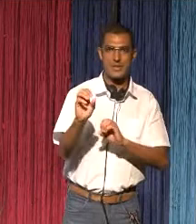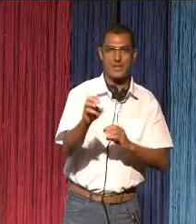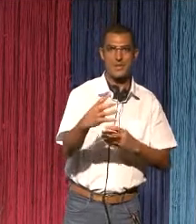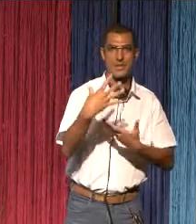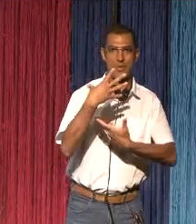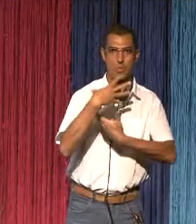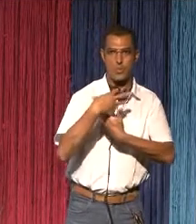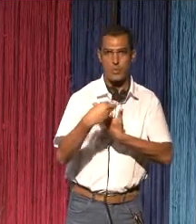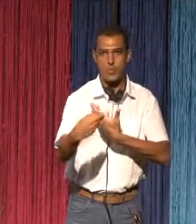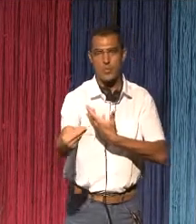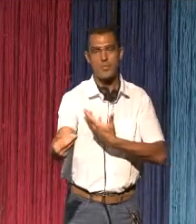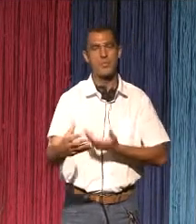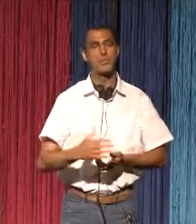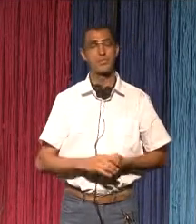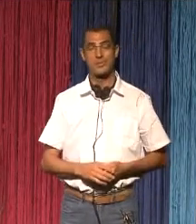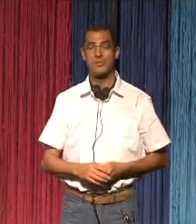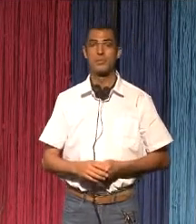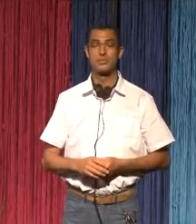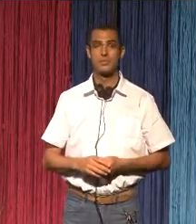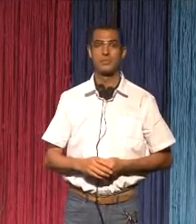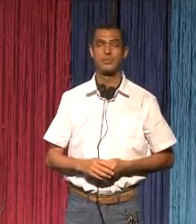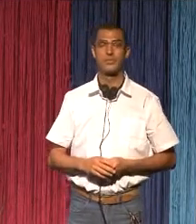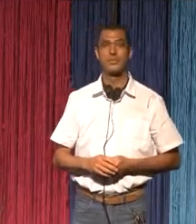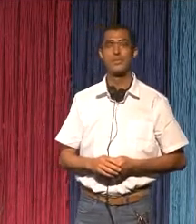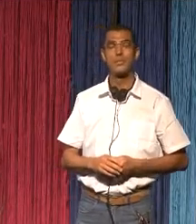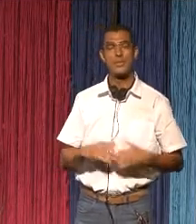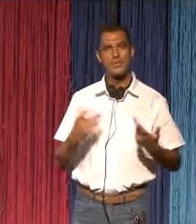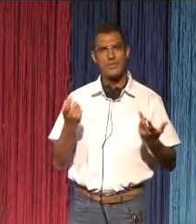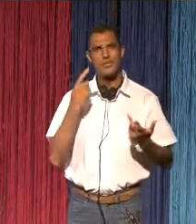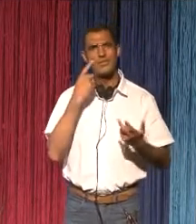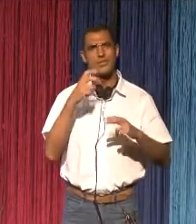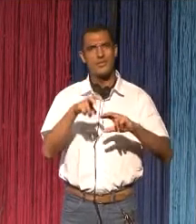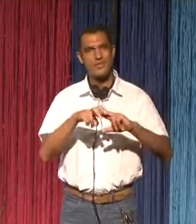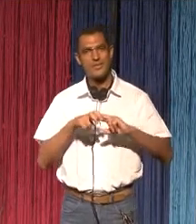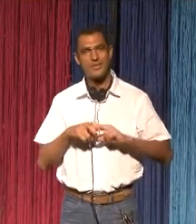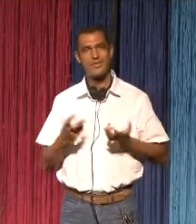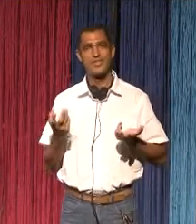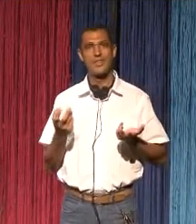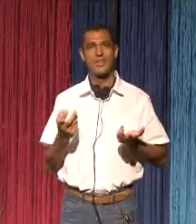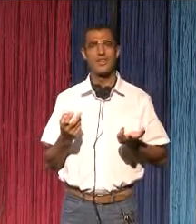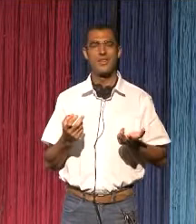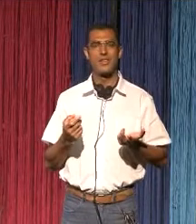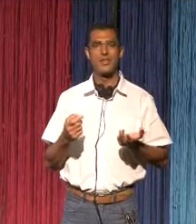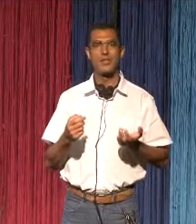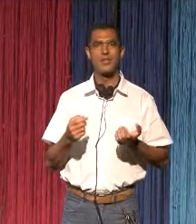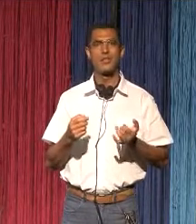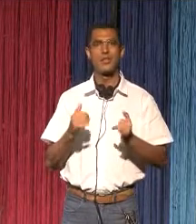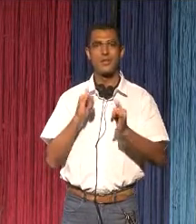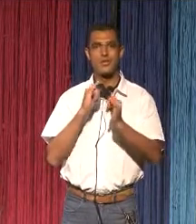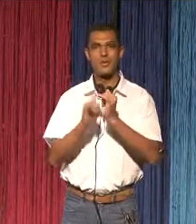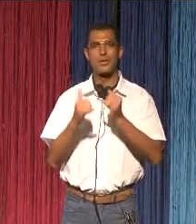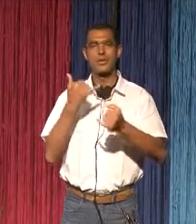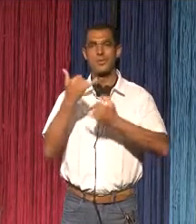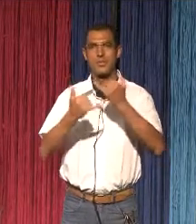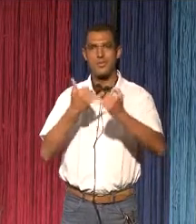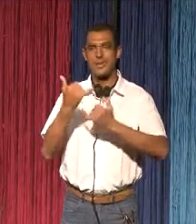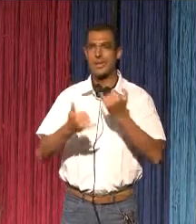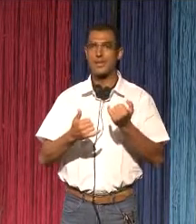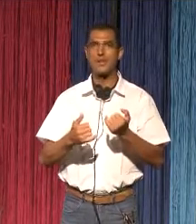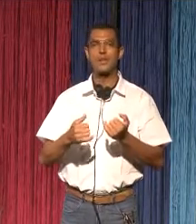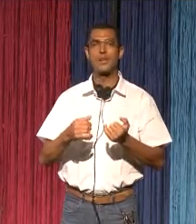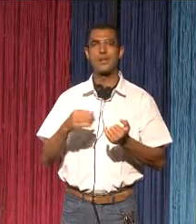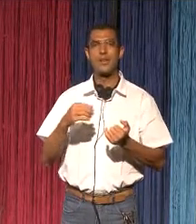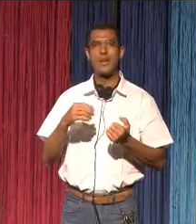maestro, da maestrina, no caso, né? Então, os jogos e as brincadeiras são uma oportunidade